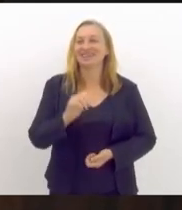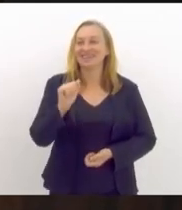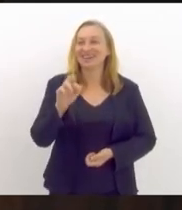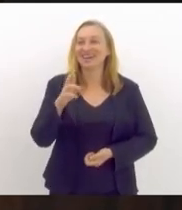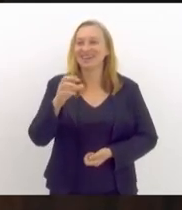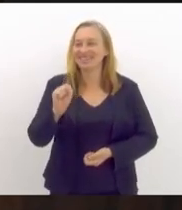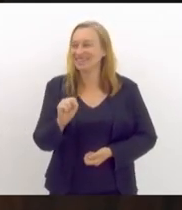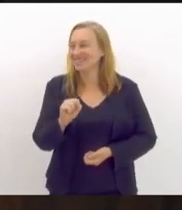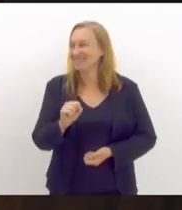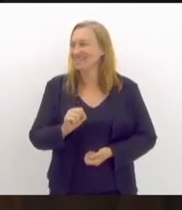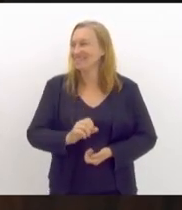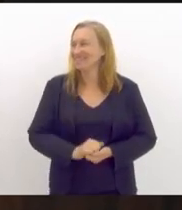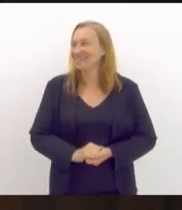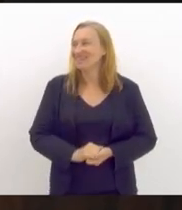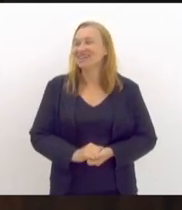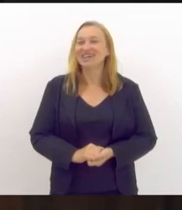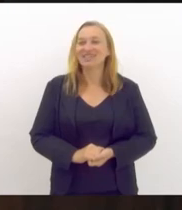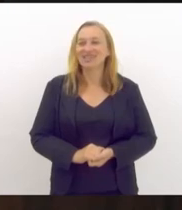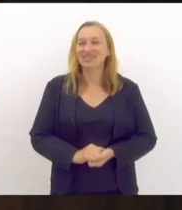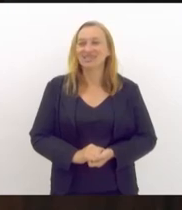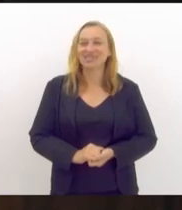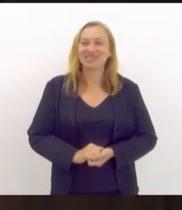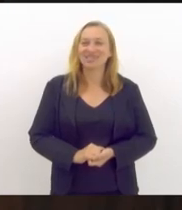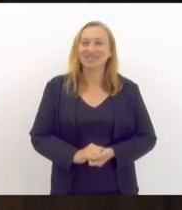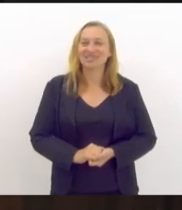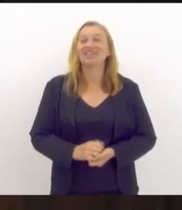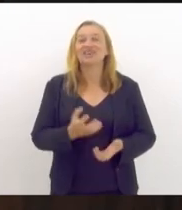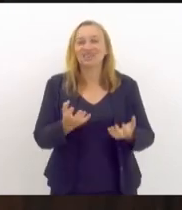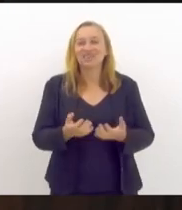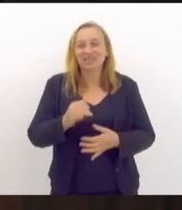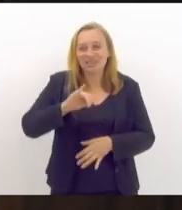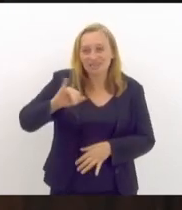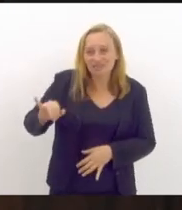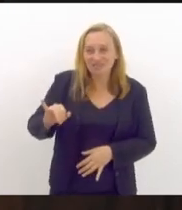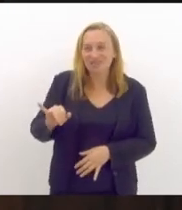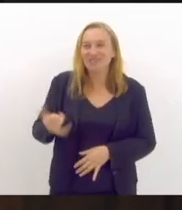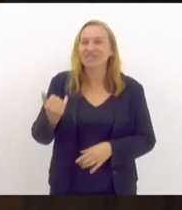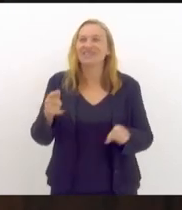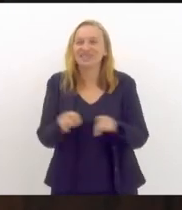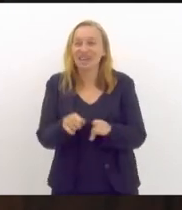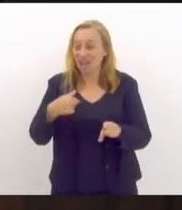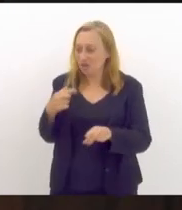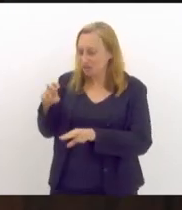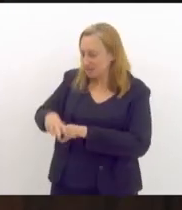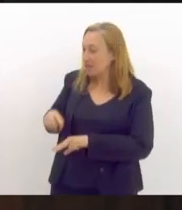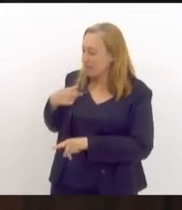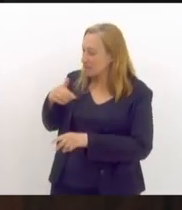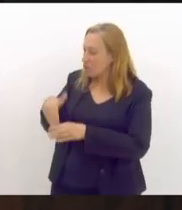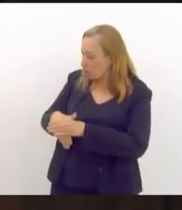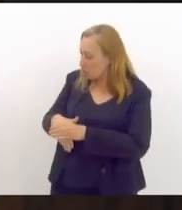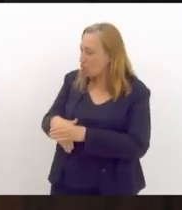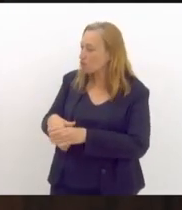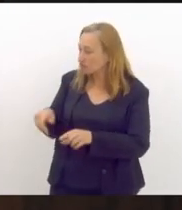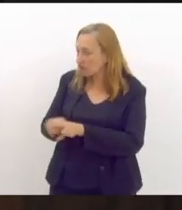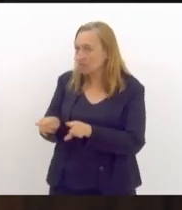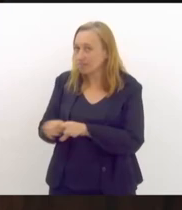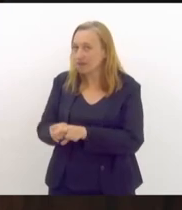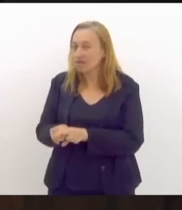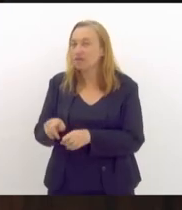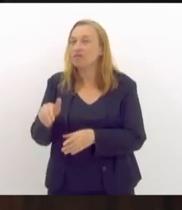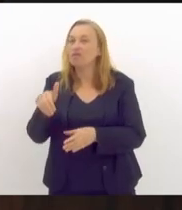Macedo é contrário E aí eu queria aproveitar porque eu também tô sentada aqui mas eu também voto meu voto